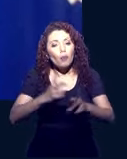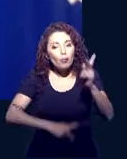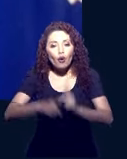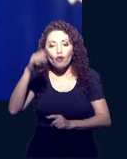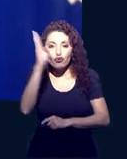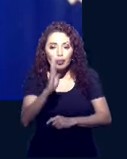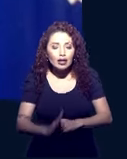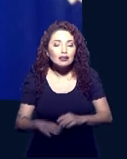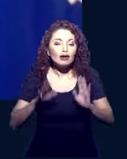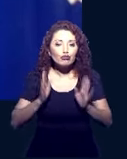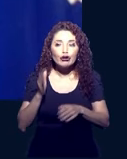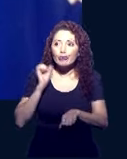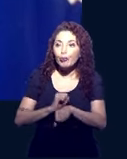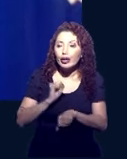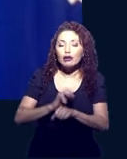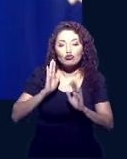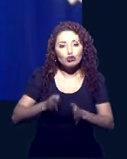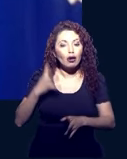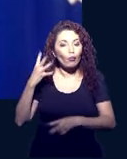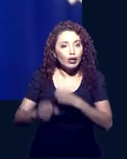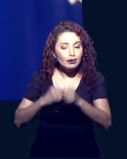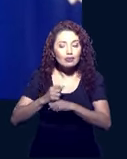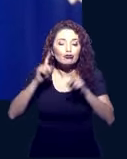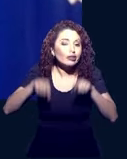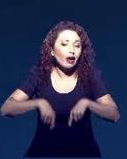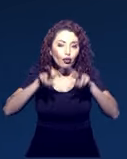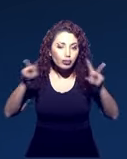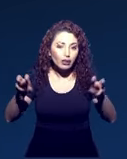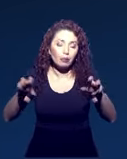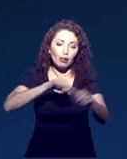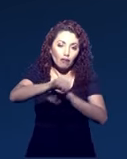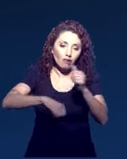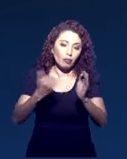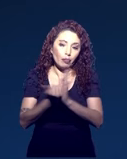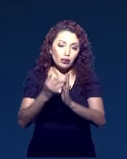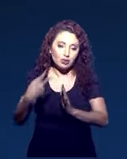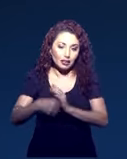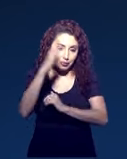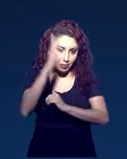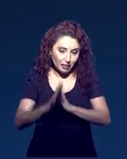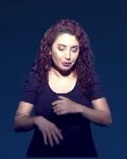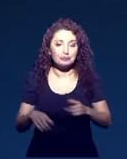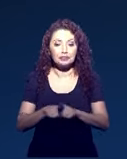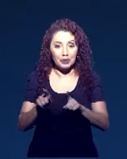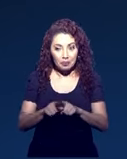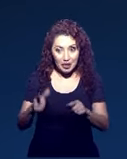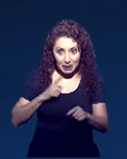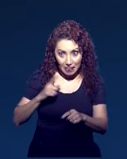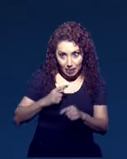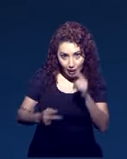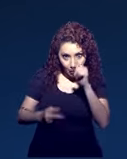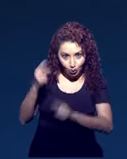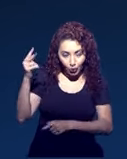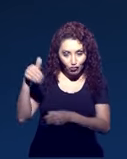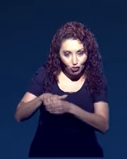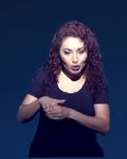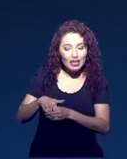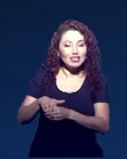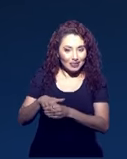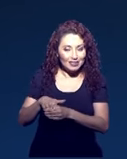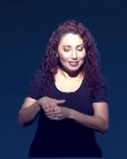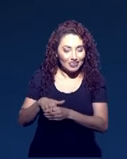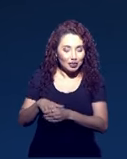que é Reforma tributária do sistema de arrecadação do Brasil tem outras duas votações que também estão aí eh precisando